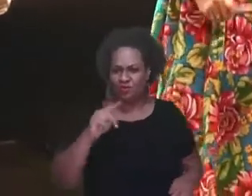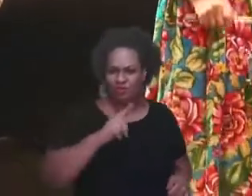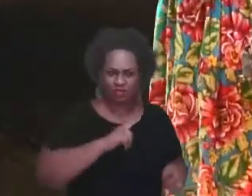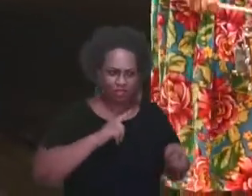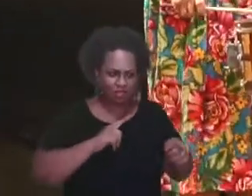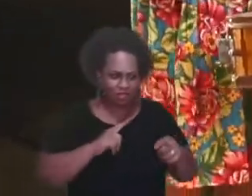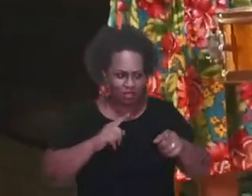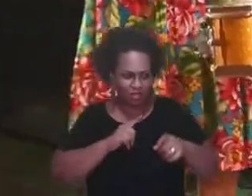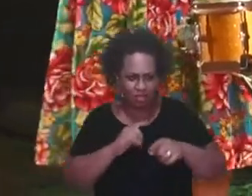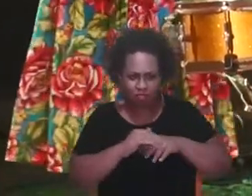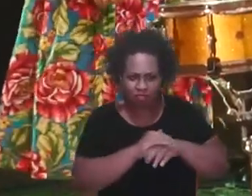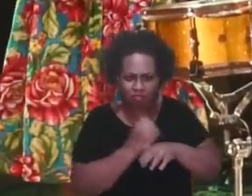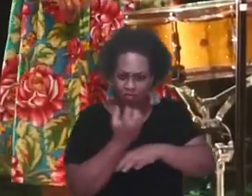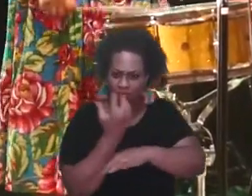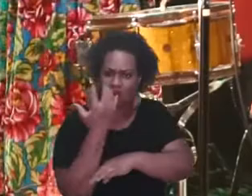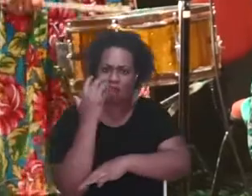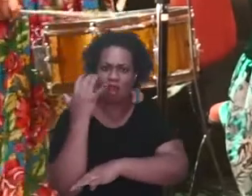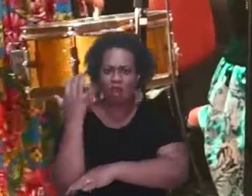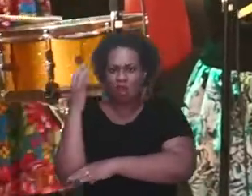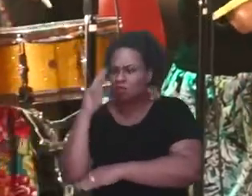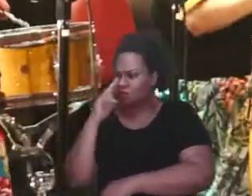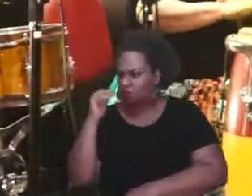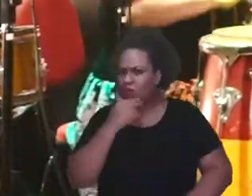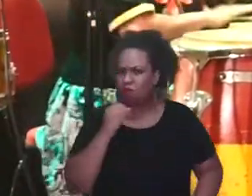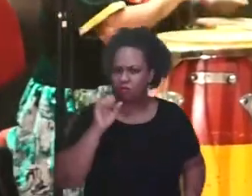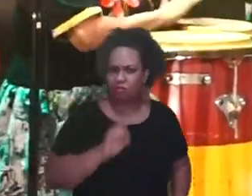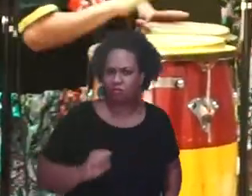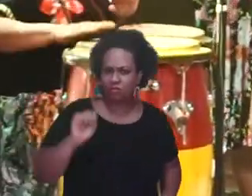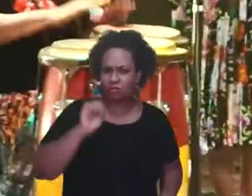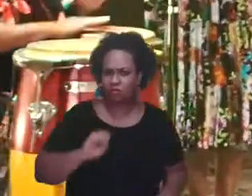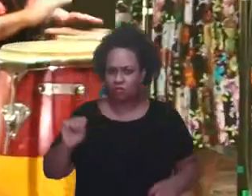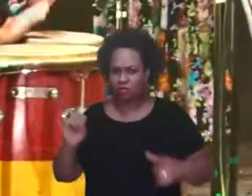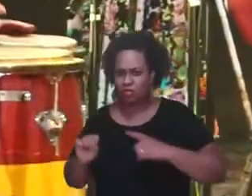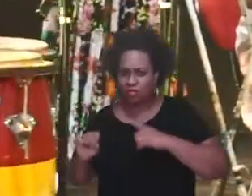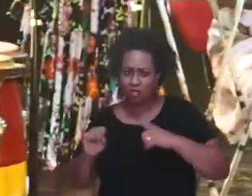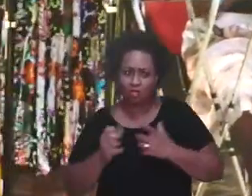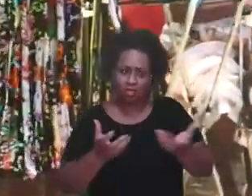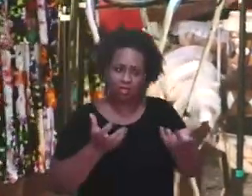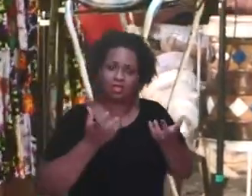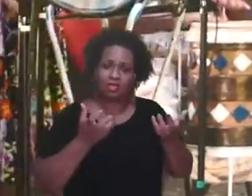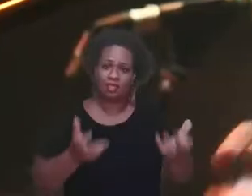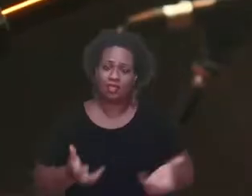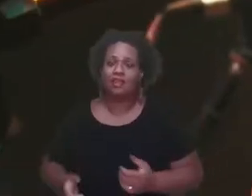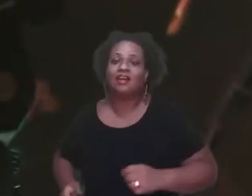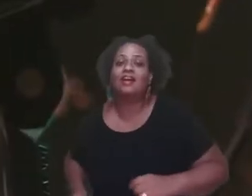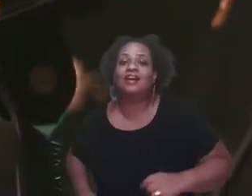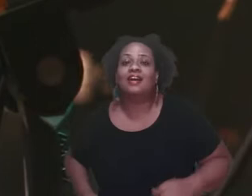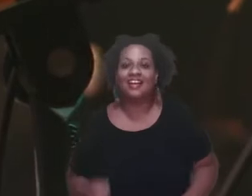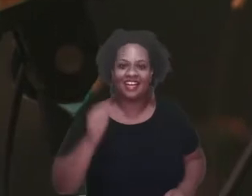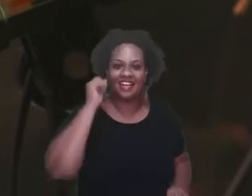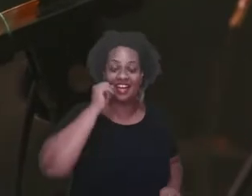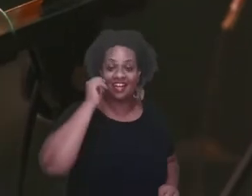bater o Tata raiz não sabe rapaz ou textos e palavra do que se espera